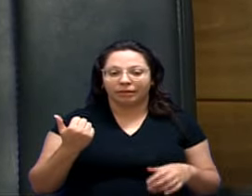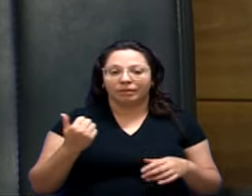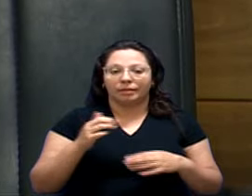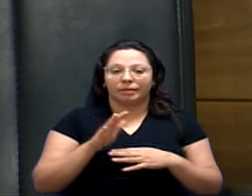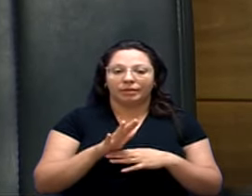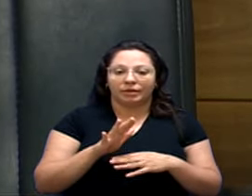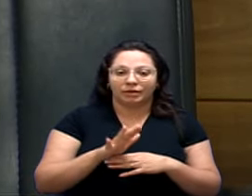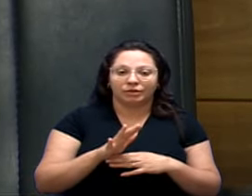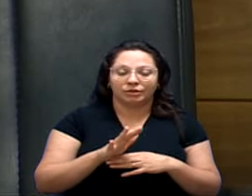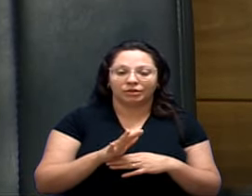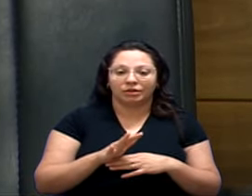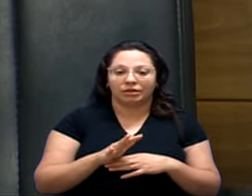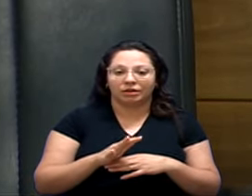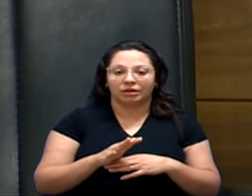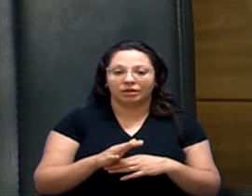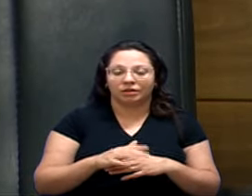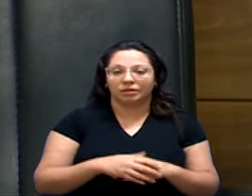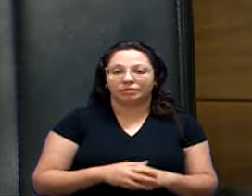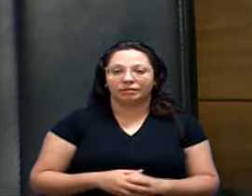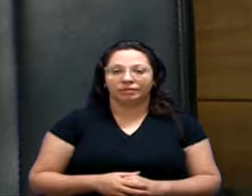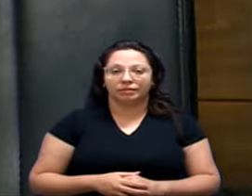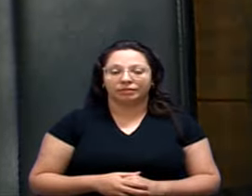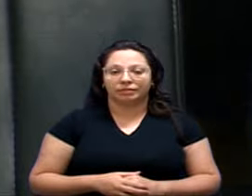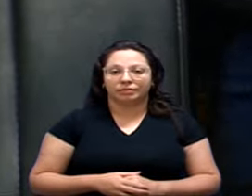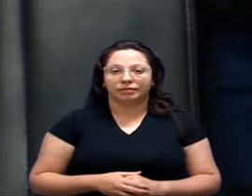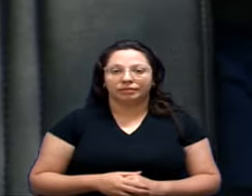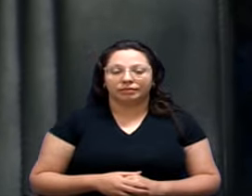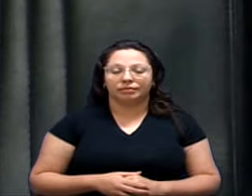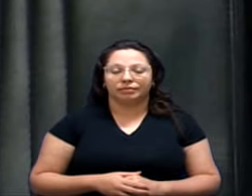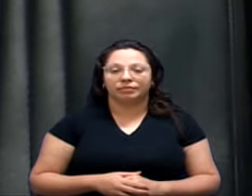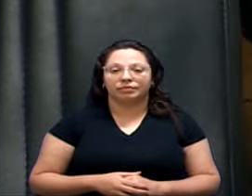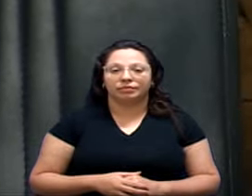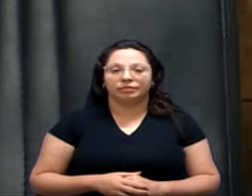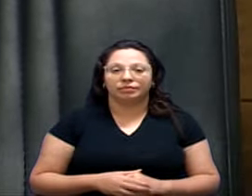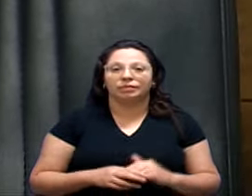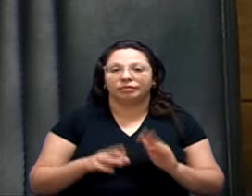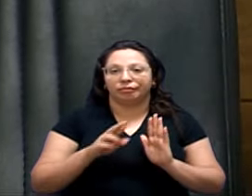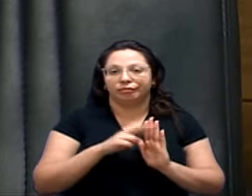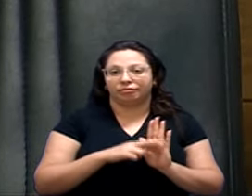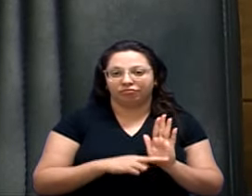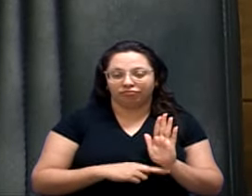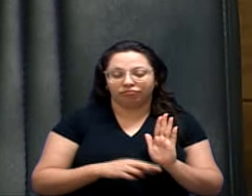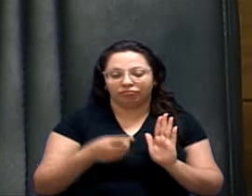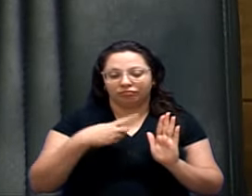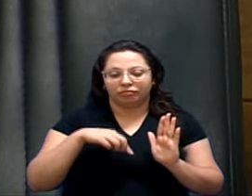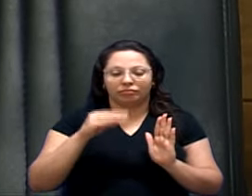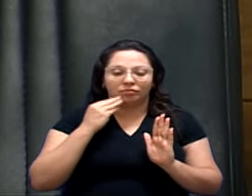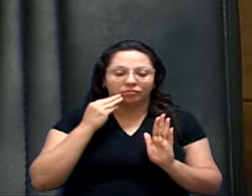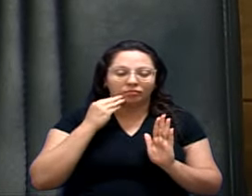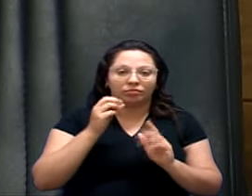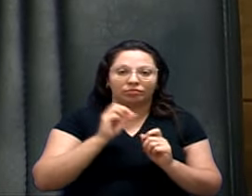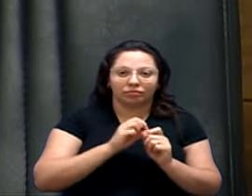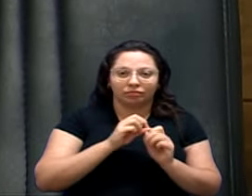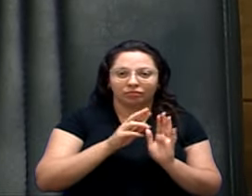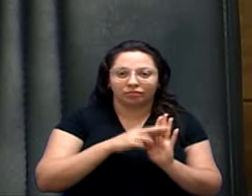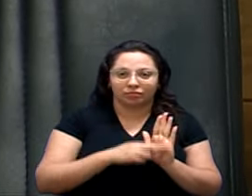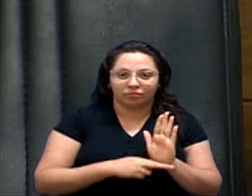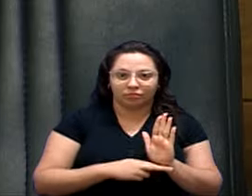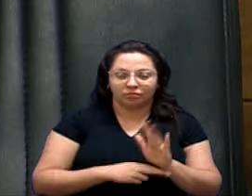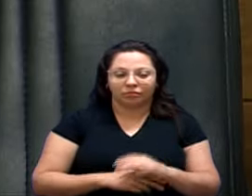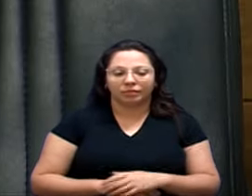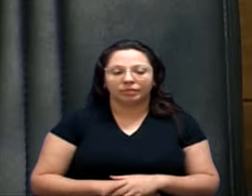dizer trazer um regramento para esse para esse para esse tipo de de problemas que nós sentimos que nós temos no dia a dia